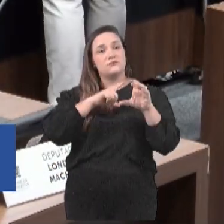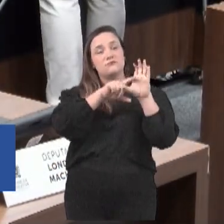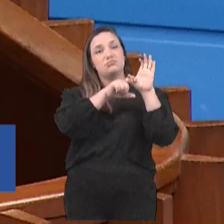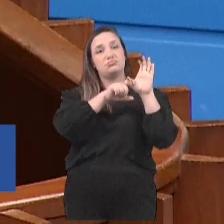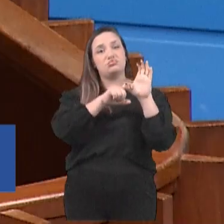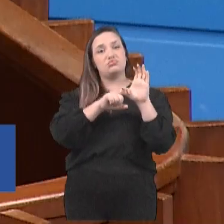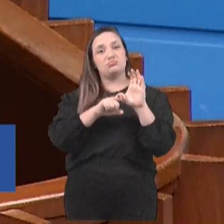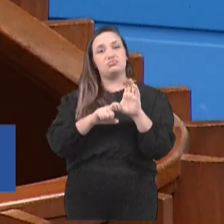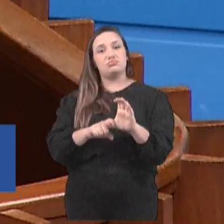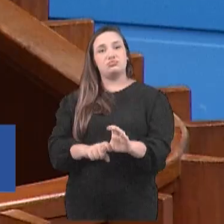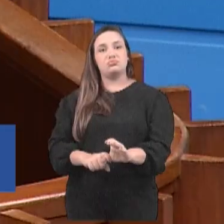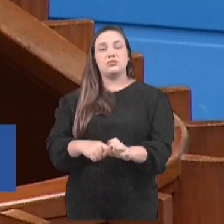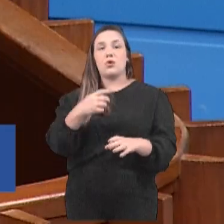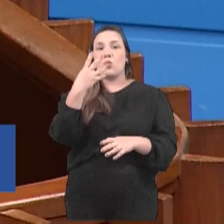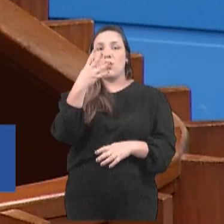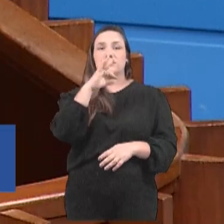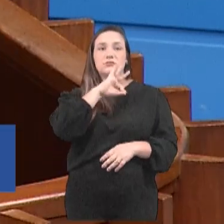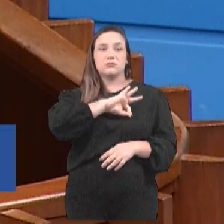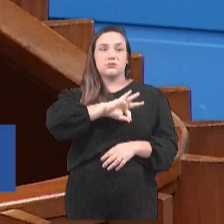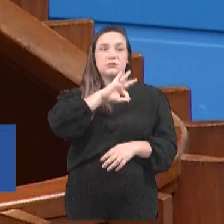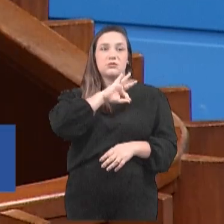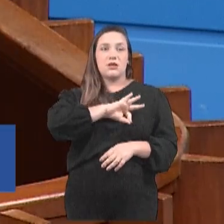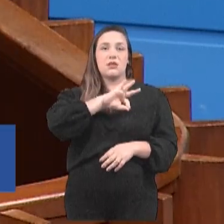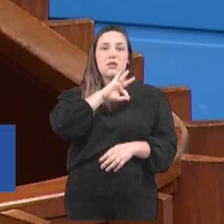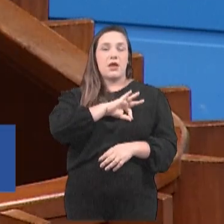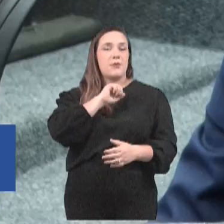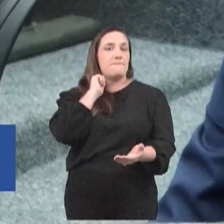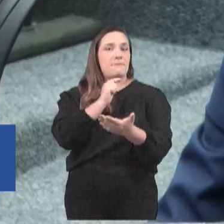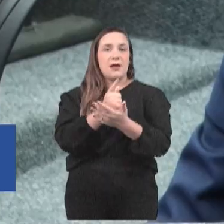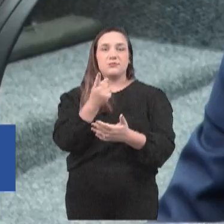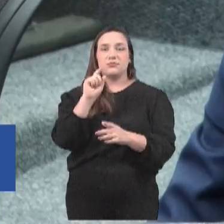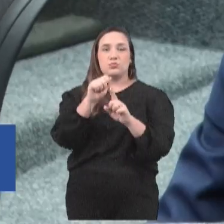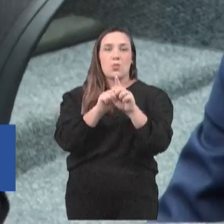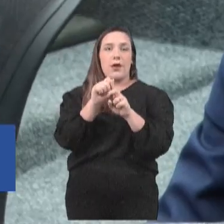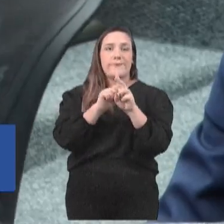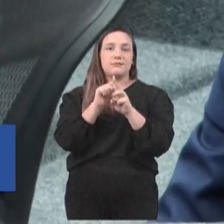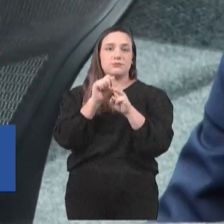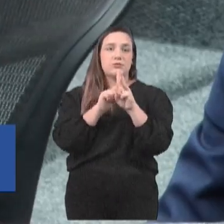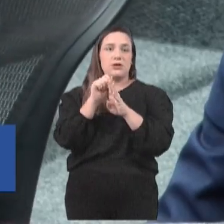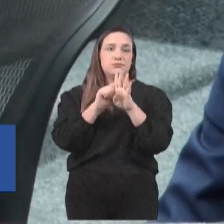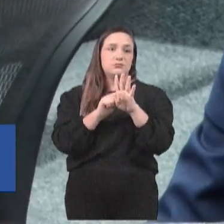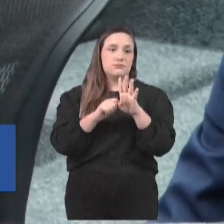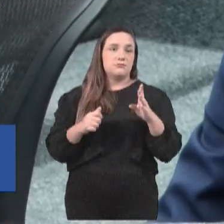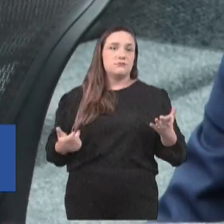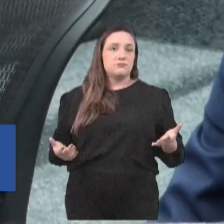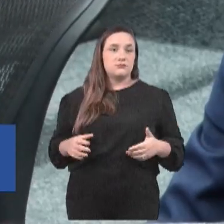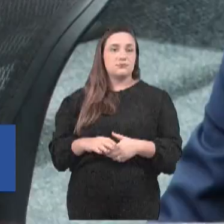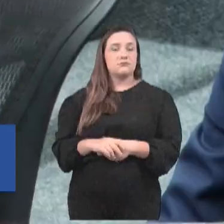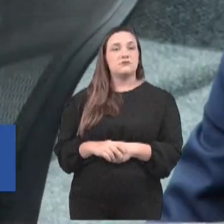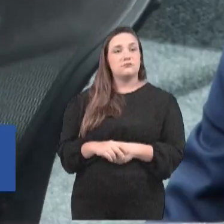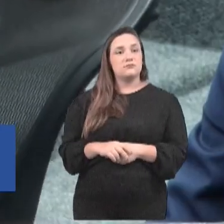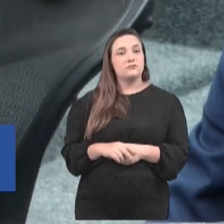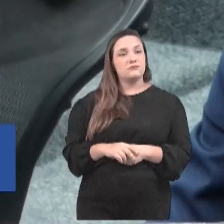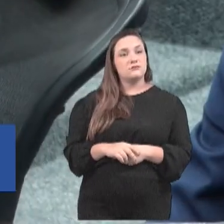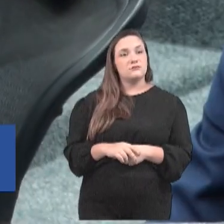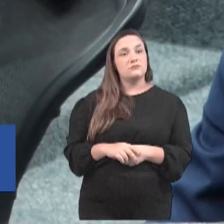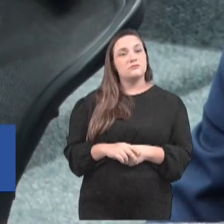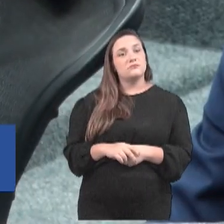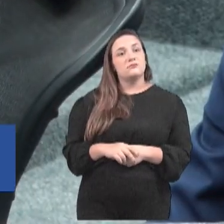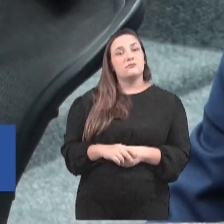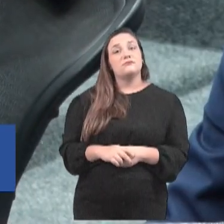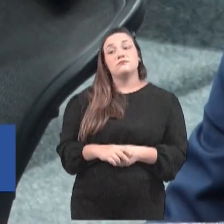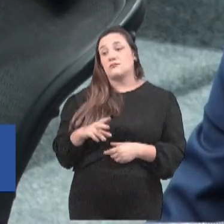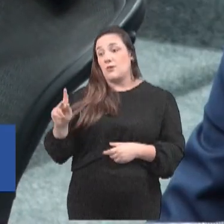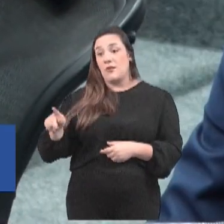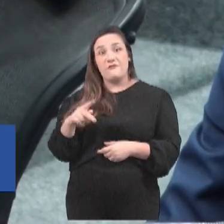4 folhas de salário aos seus funcionários. Era contos mais aos